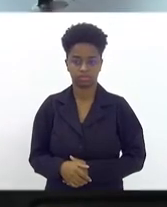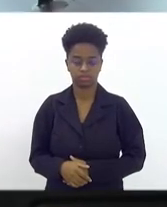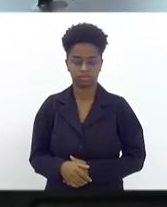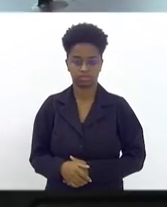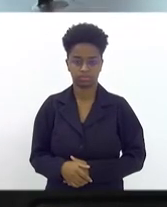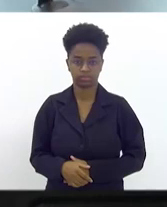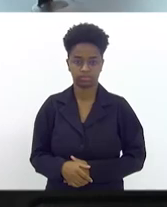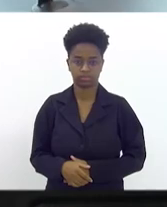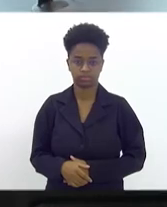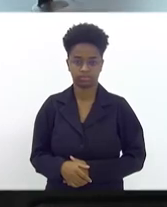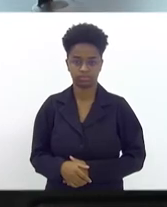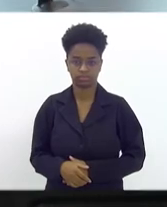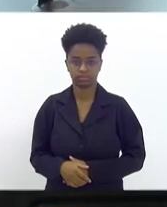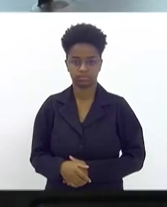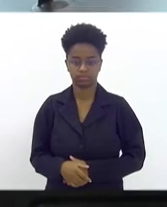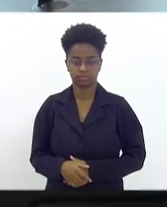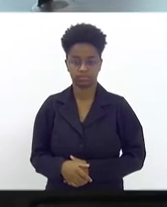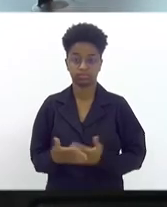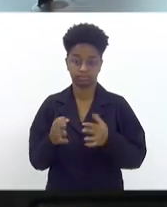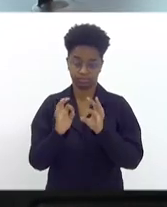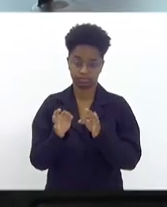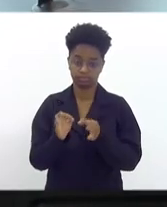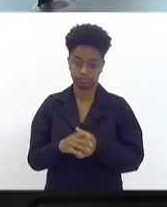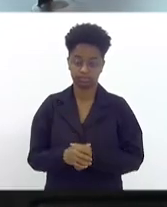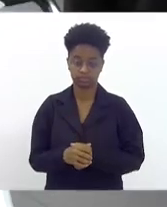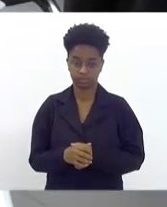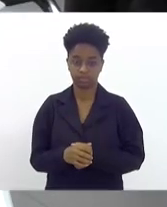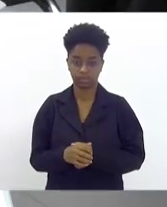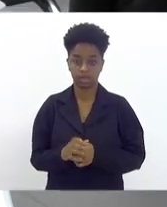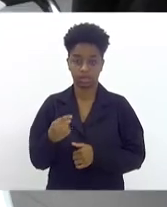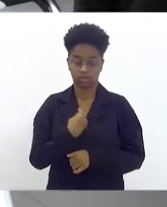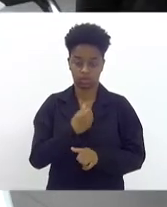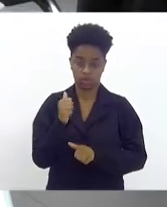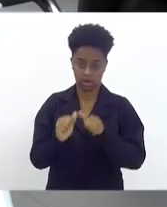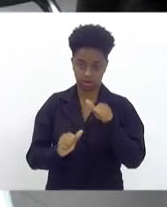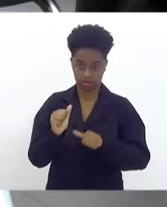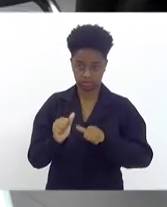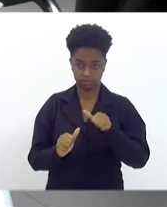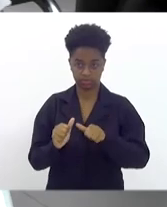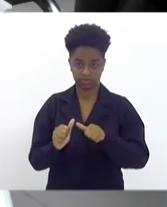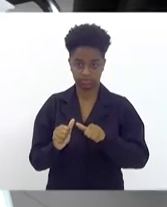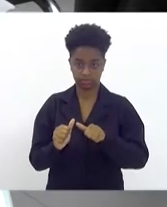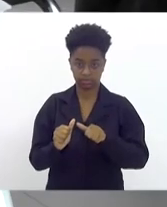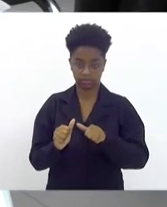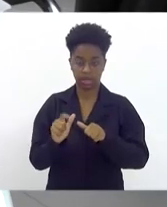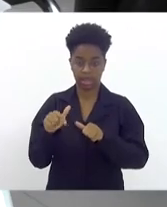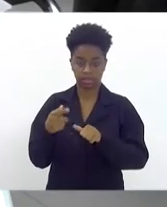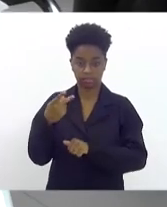os herdeiros. Exatamente. Pelo que nós fizemos uma pré-análise, fica com o